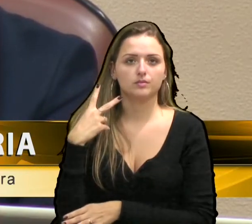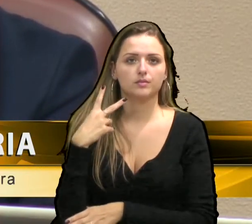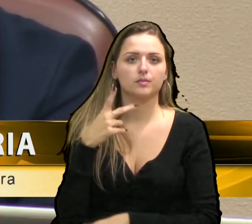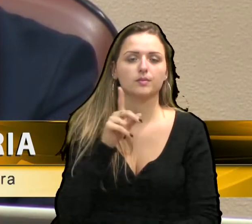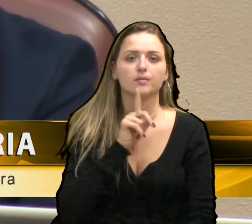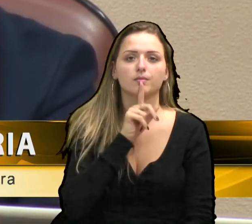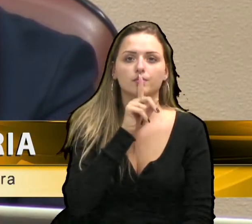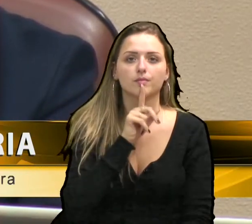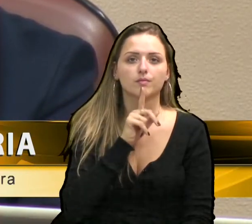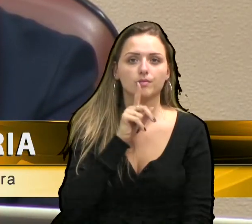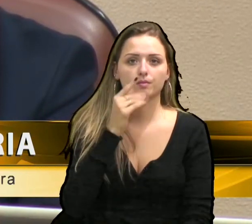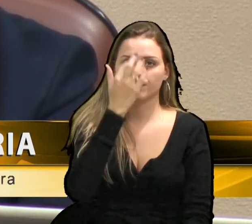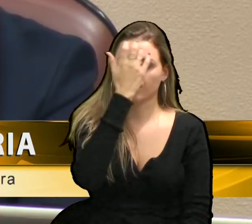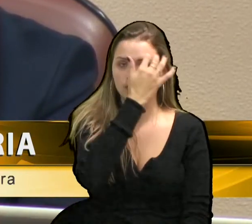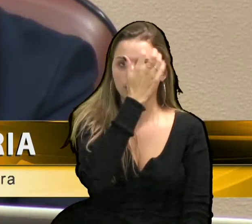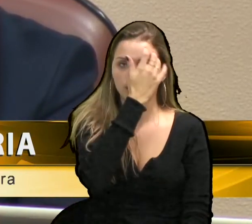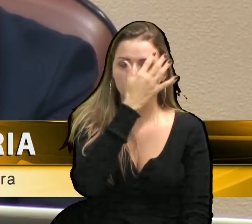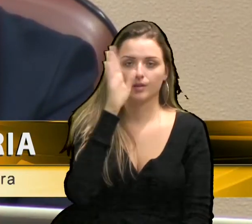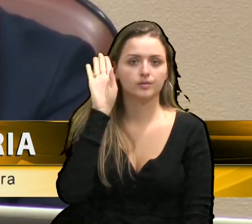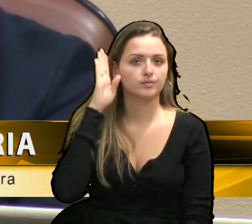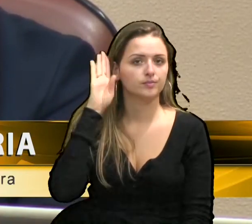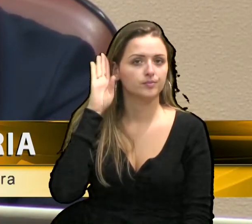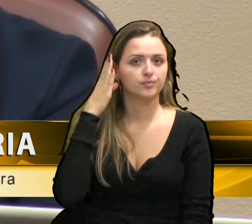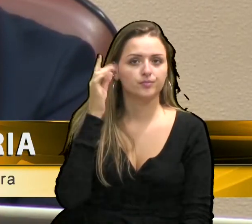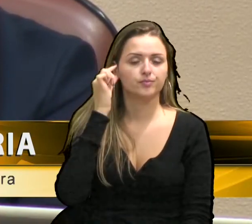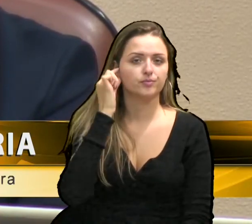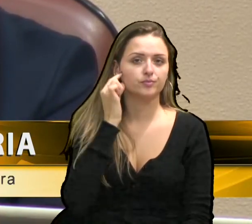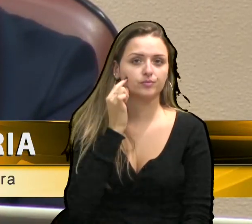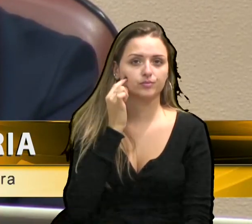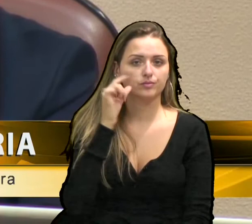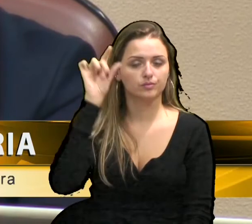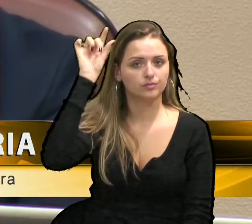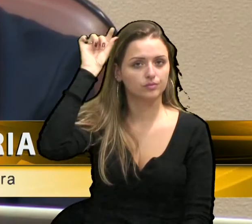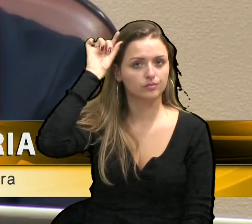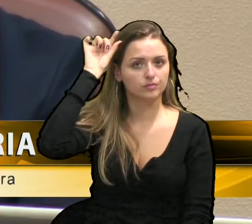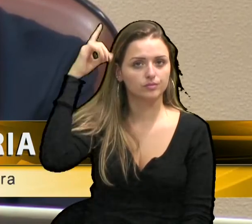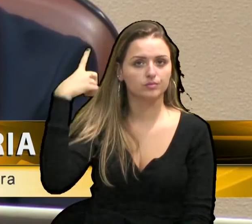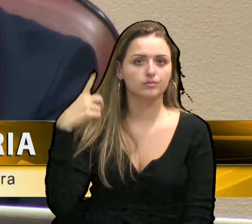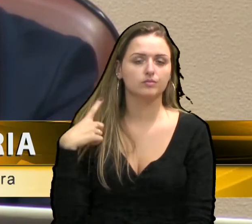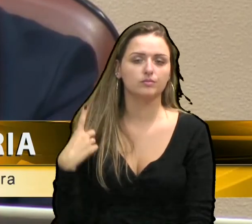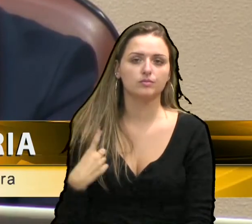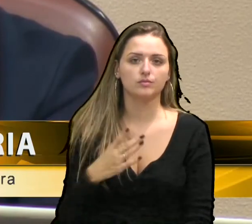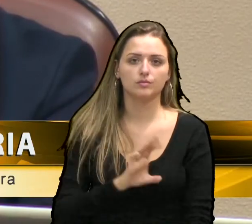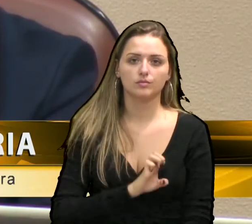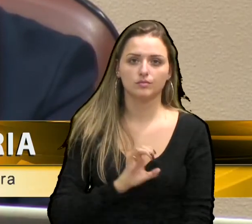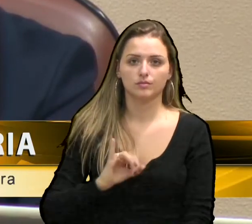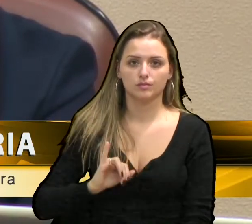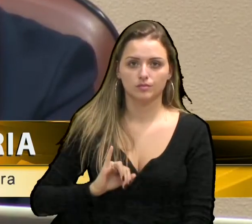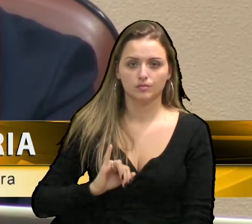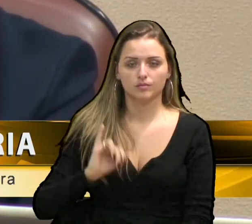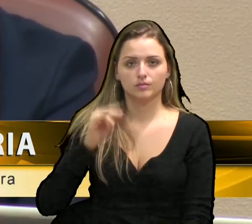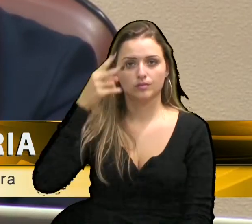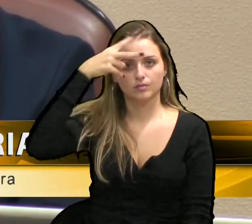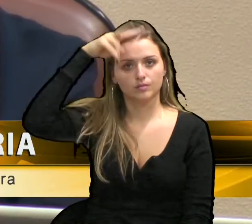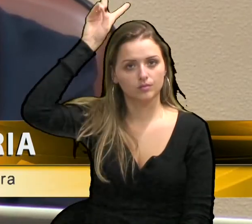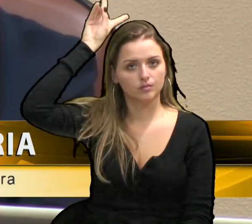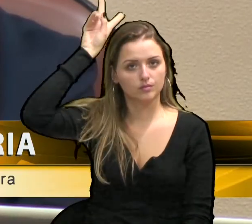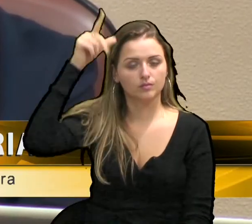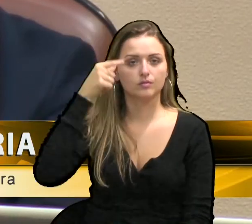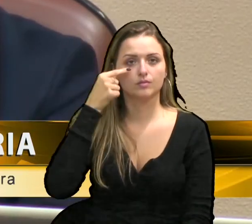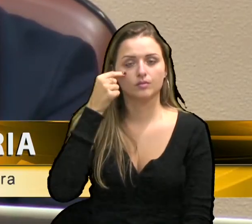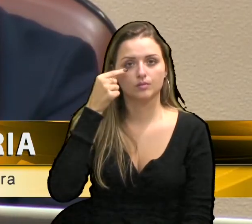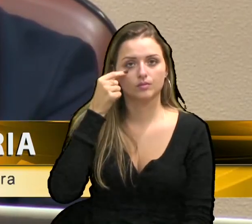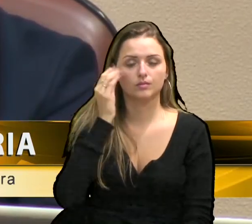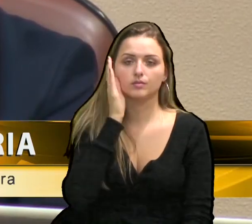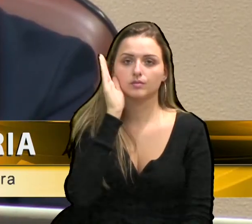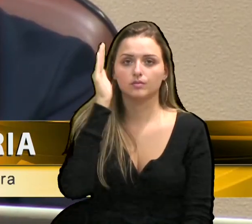Alberto Benegúcia, Dilode Domênico, Alceu Tomé, Arlindo Bandeira, Chico Guerra, Denise Pessoa, Edi Carlos, Edson da Rosa, Eloy Frisso,